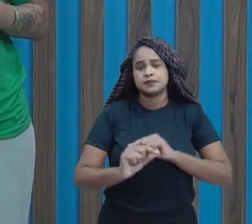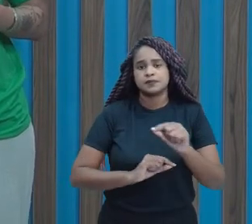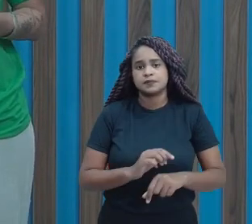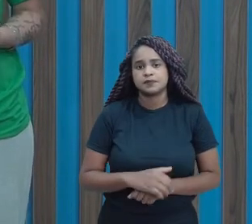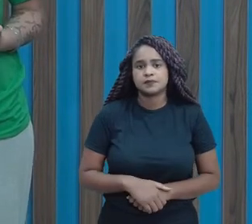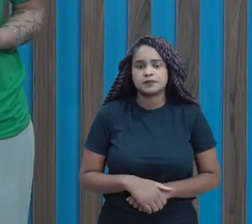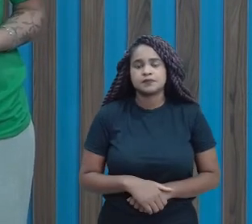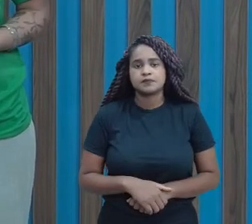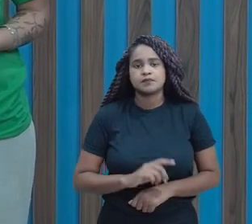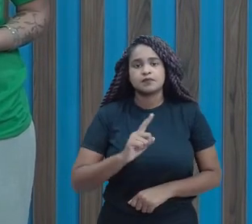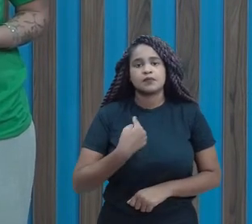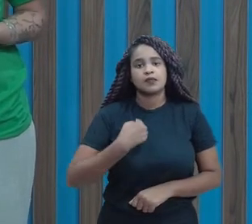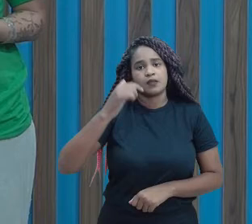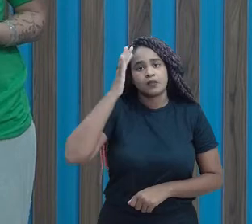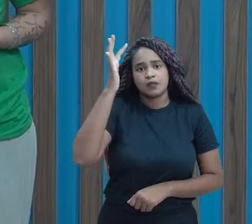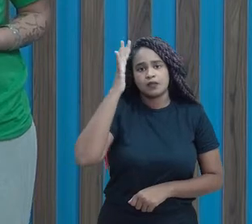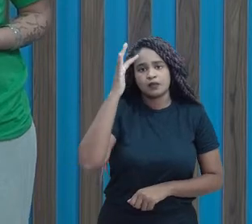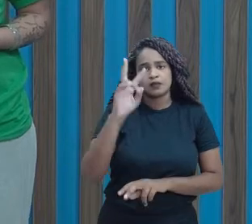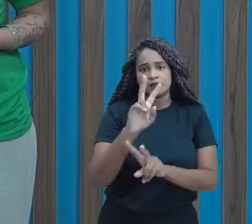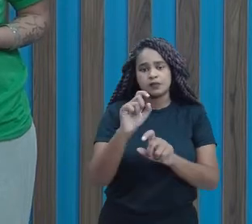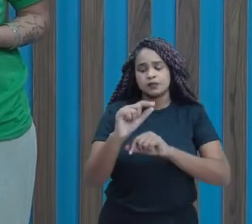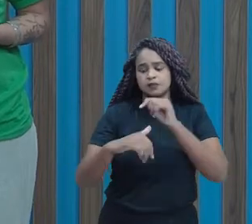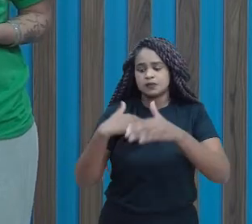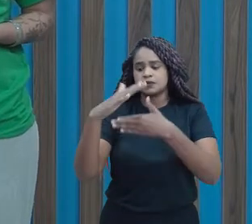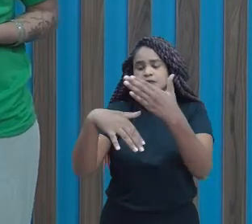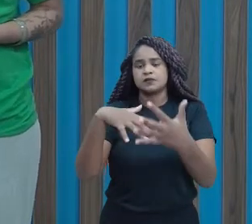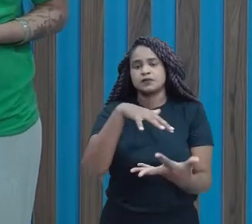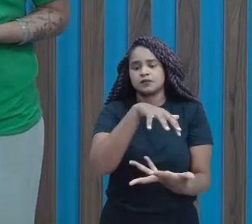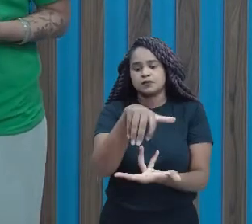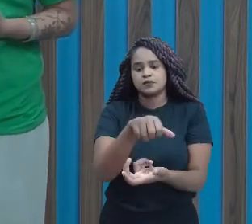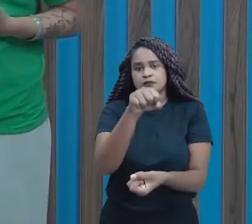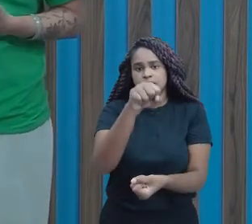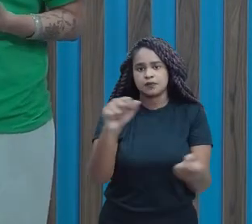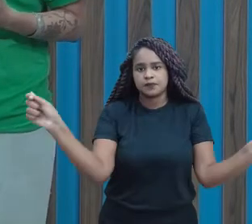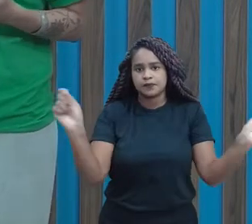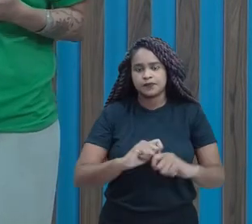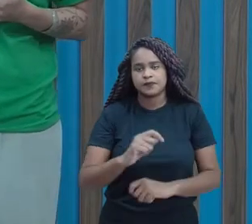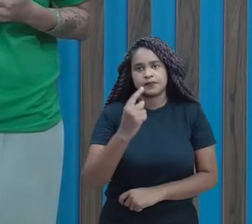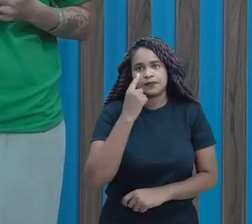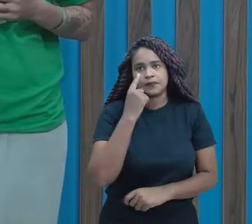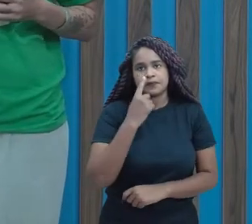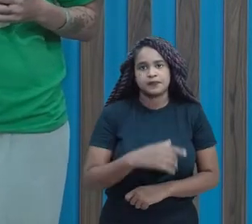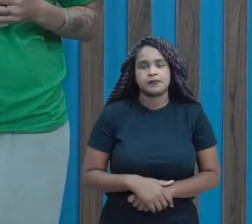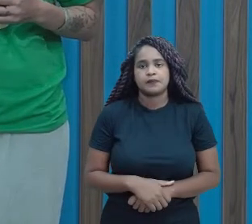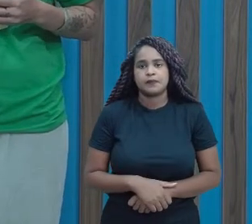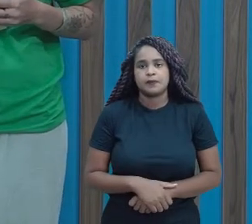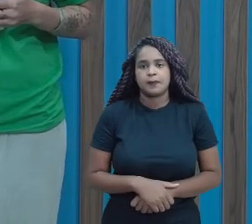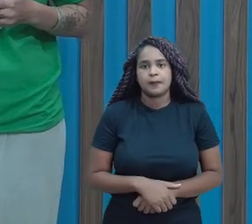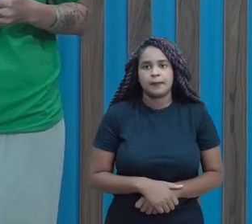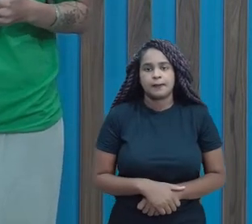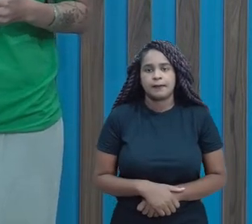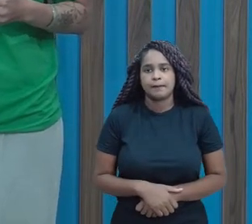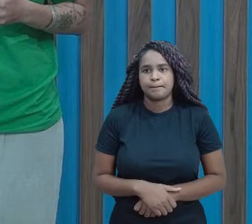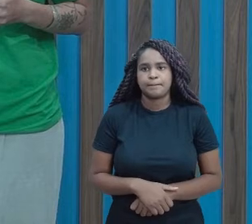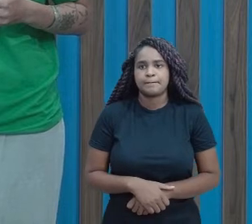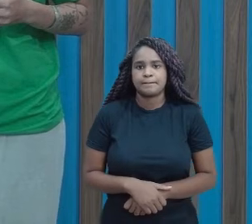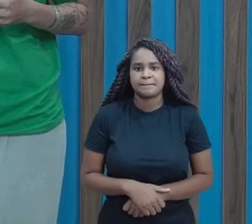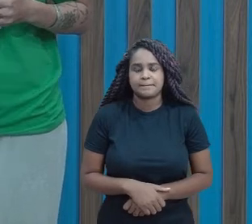questão da gente pensar em um desenvolvimento mais sustentável, ok? Vamos seguindo aqui.